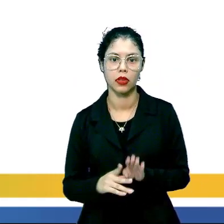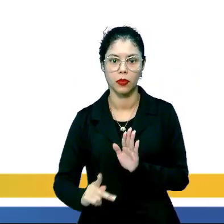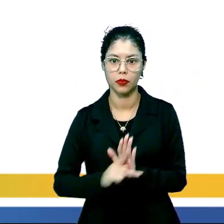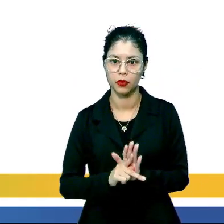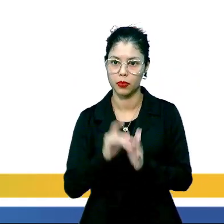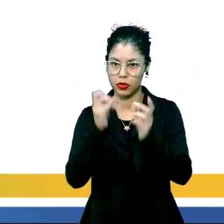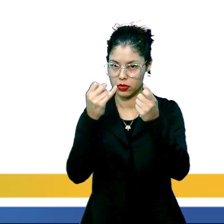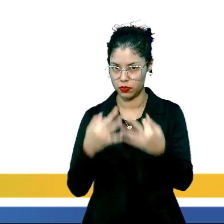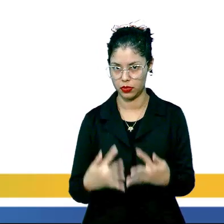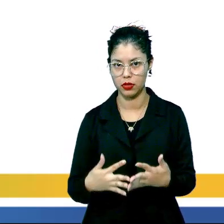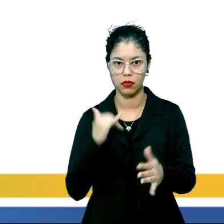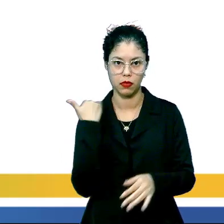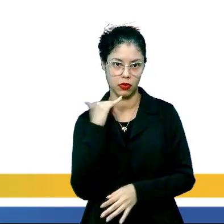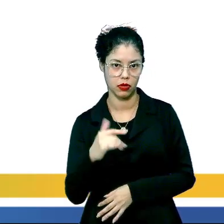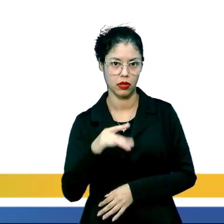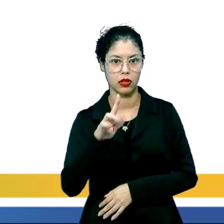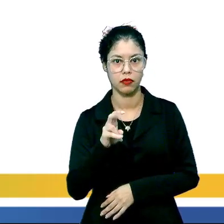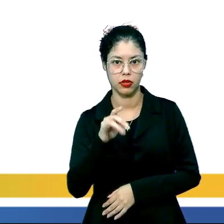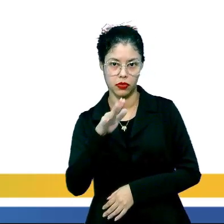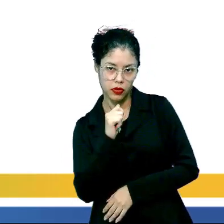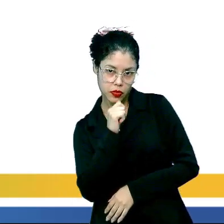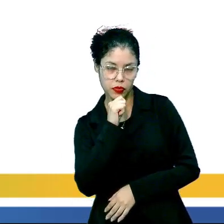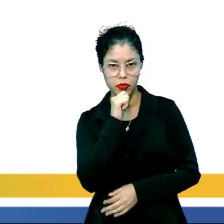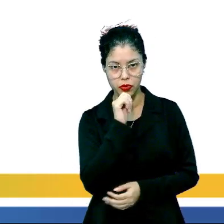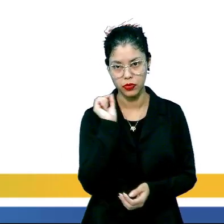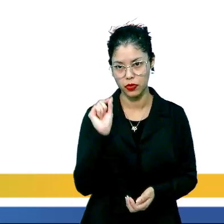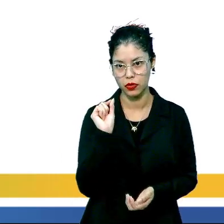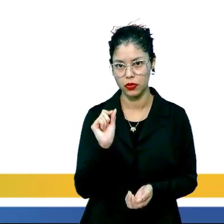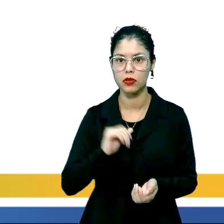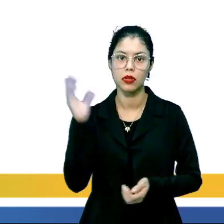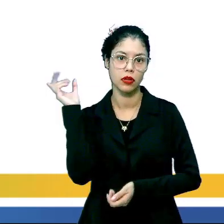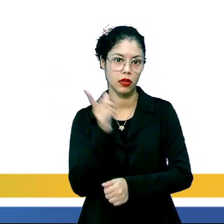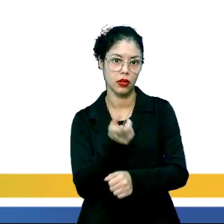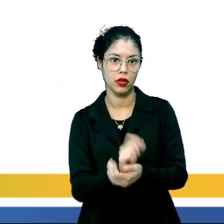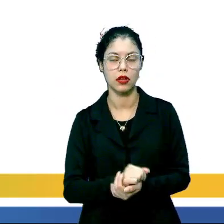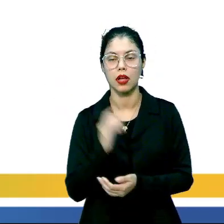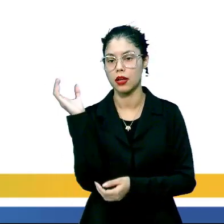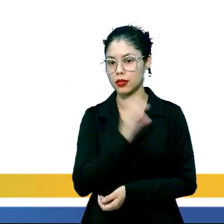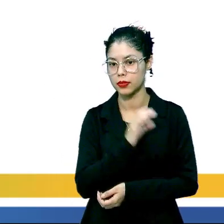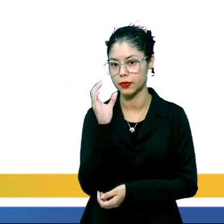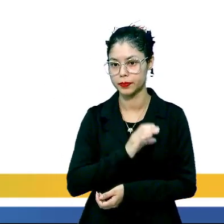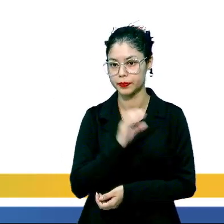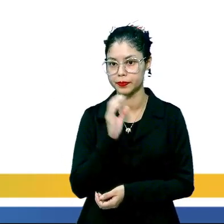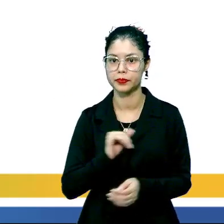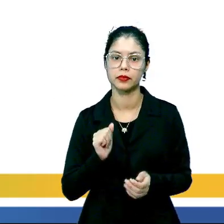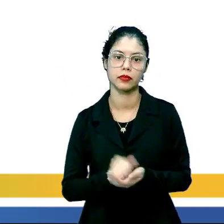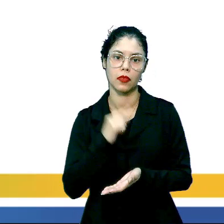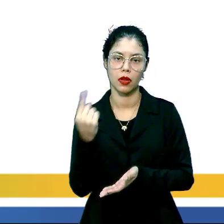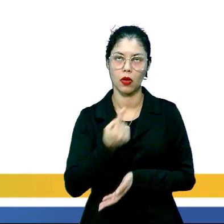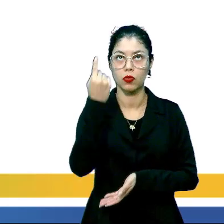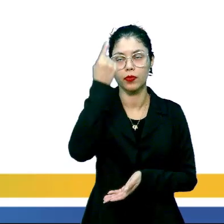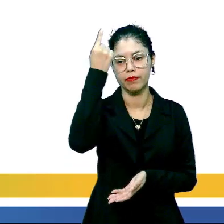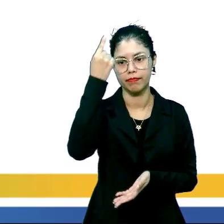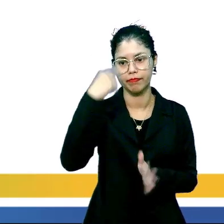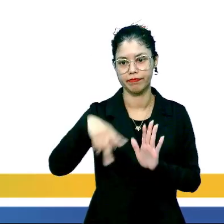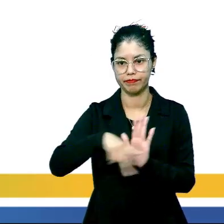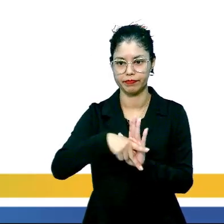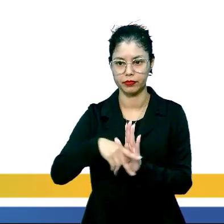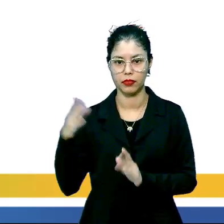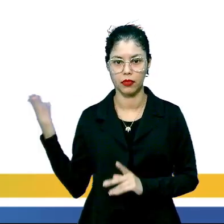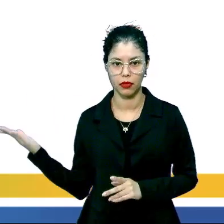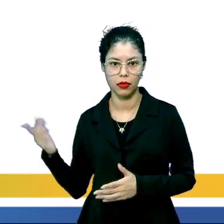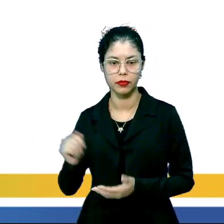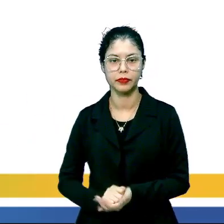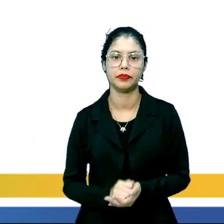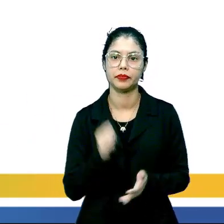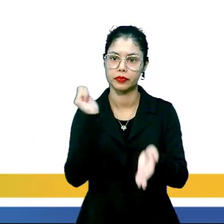sua energia potencial gravitacional é a aceleração da gravidade, a altura que ele está. Por isso que nós